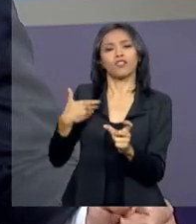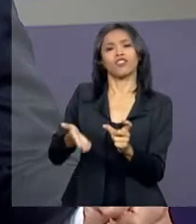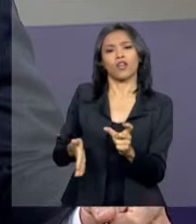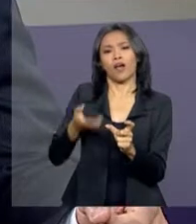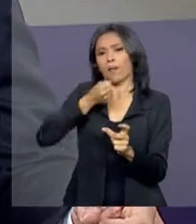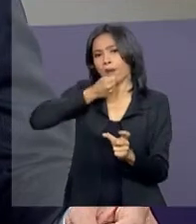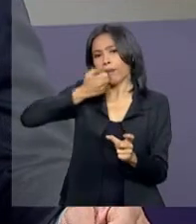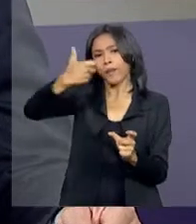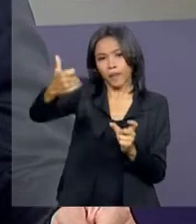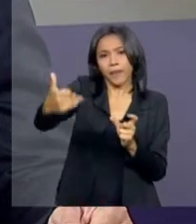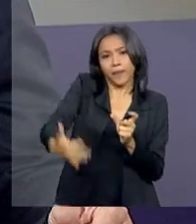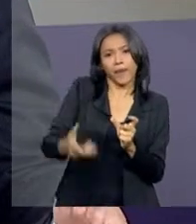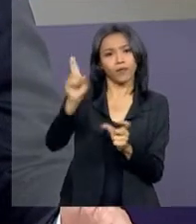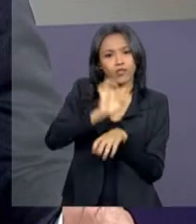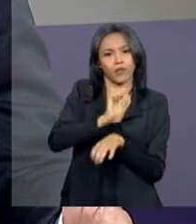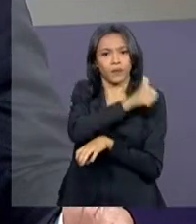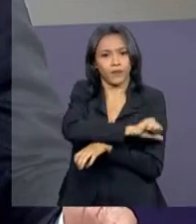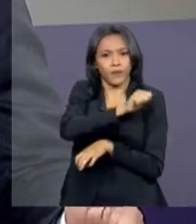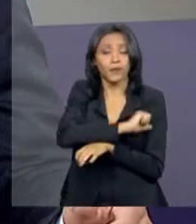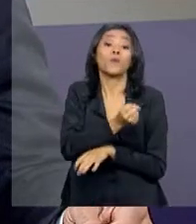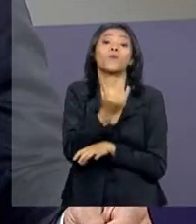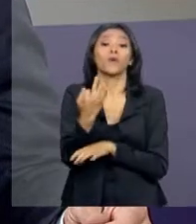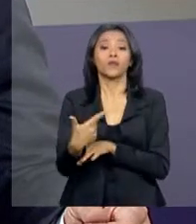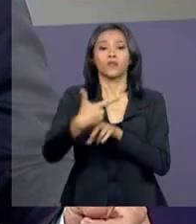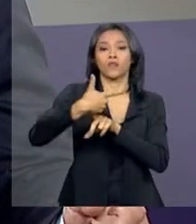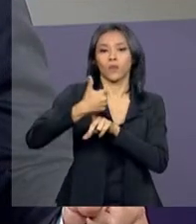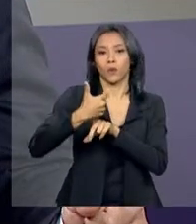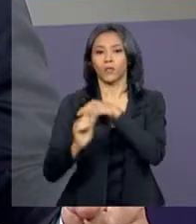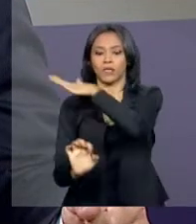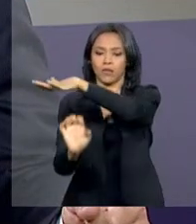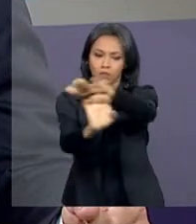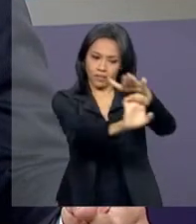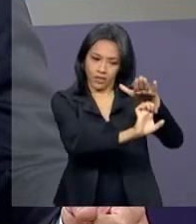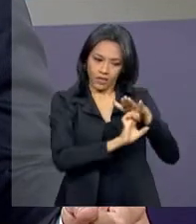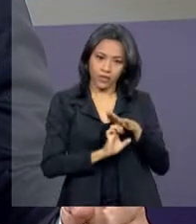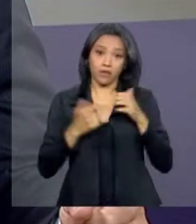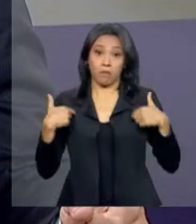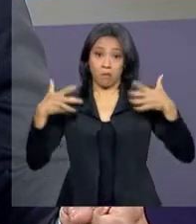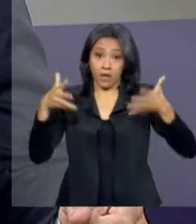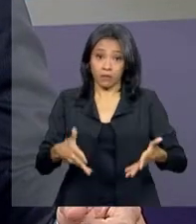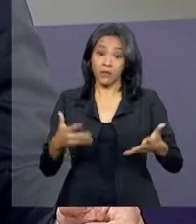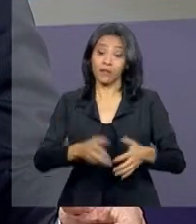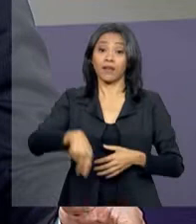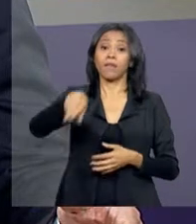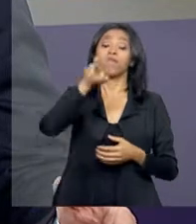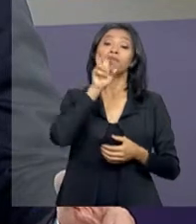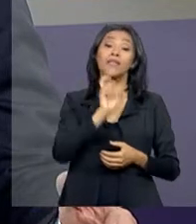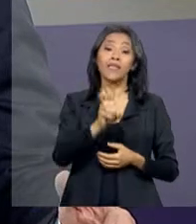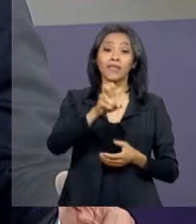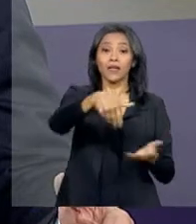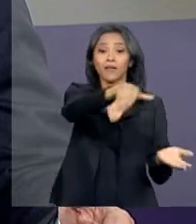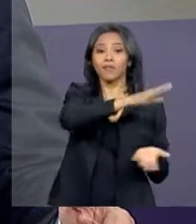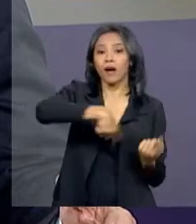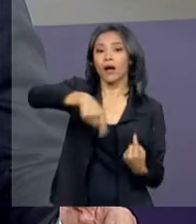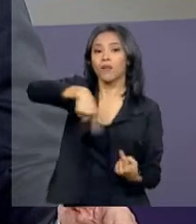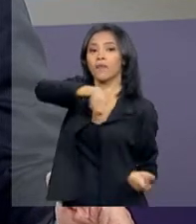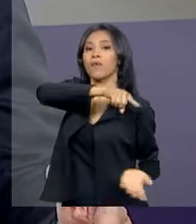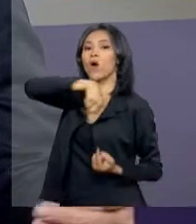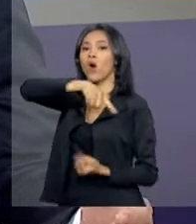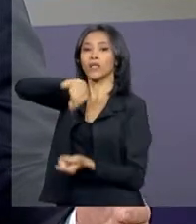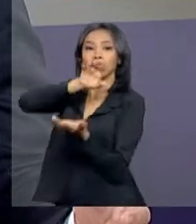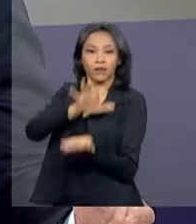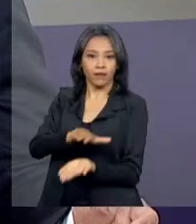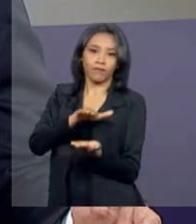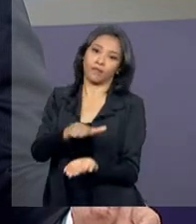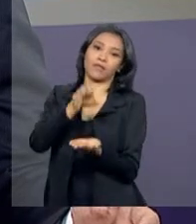do rio de janeiro são 12 empresas que estão participando dessa quinta rodada e esse apetite decorre